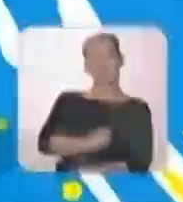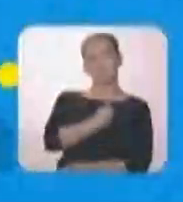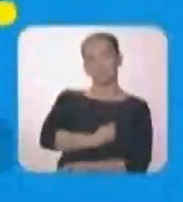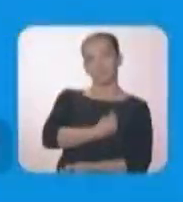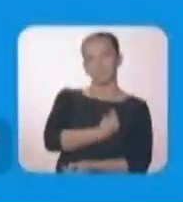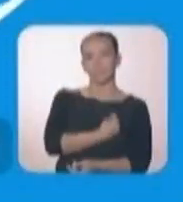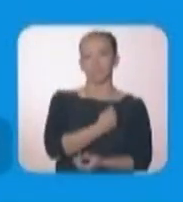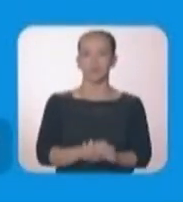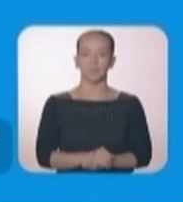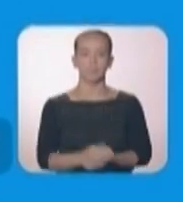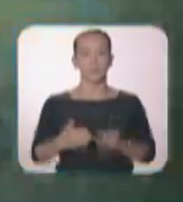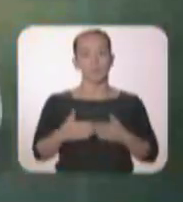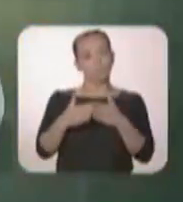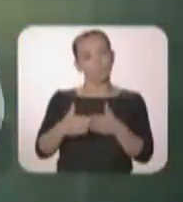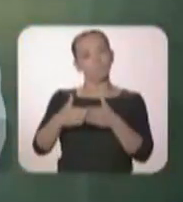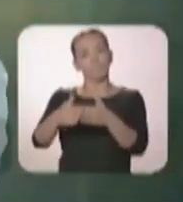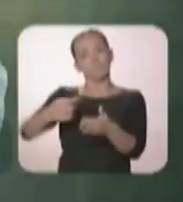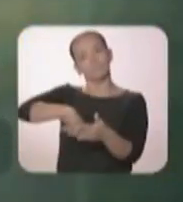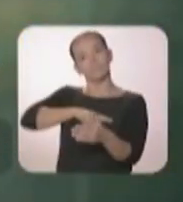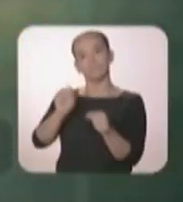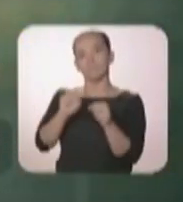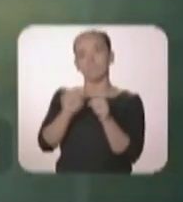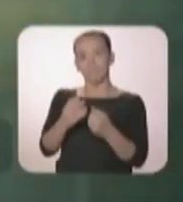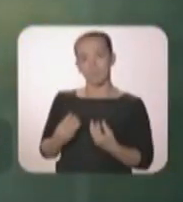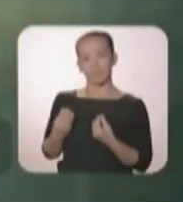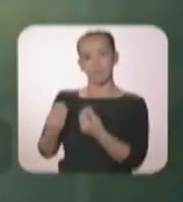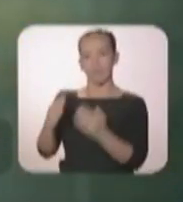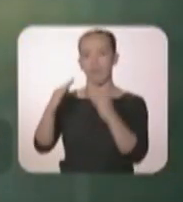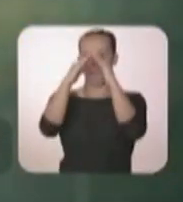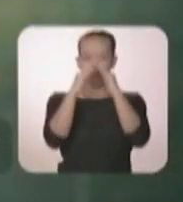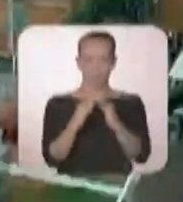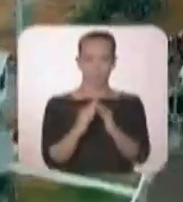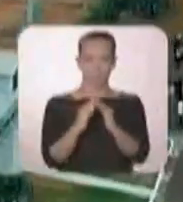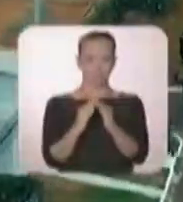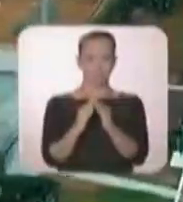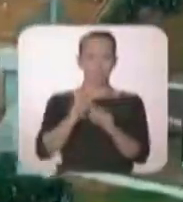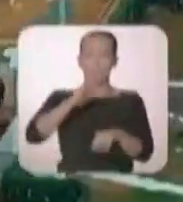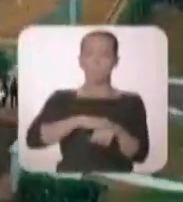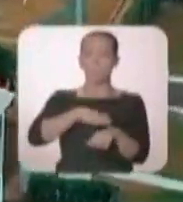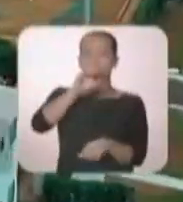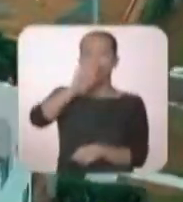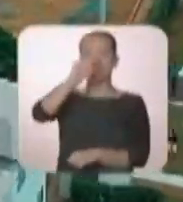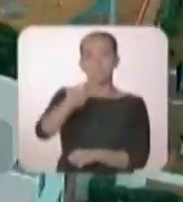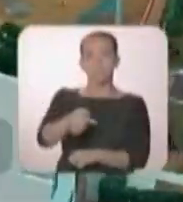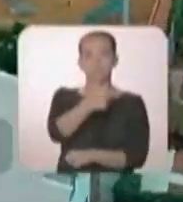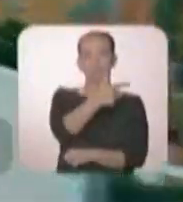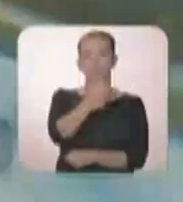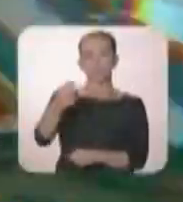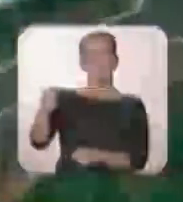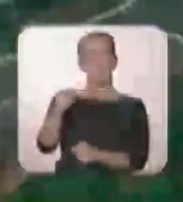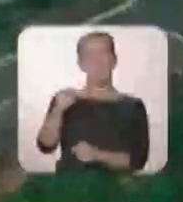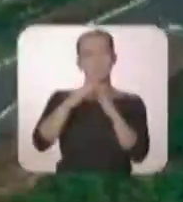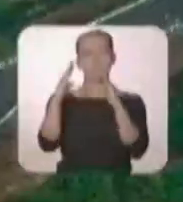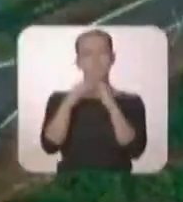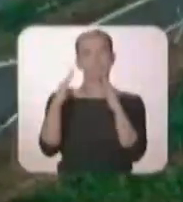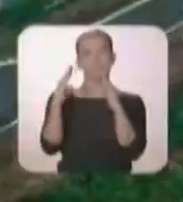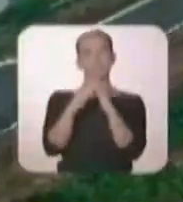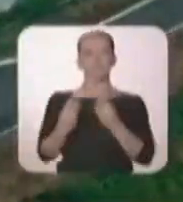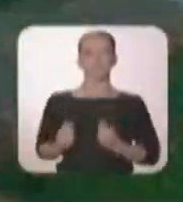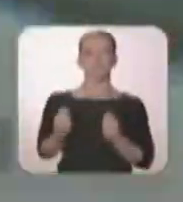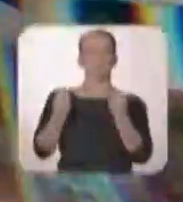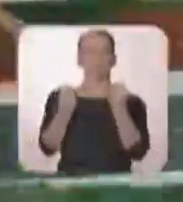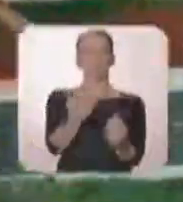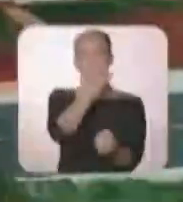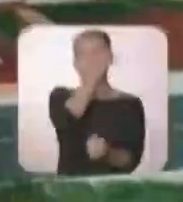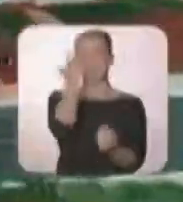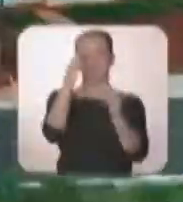vida. Em Corumbá, nós fizemos a maior entrega de habitação popular. Foram mais de 1.200 casas